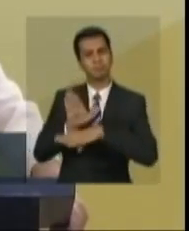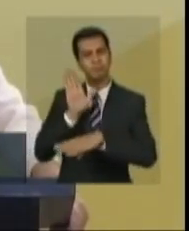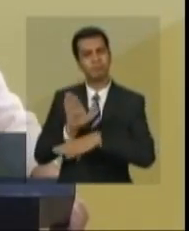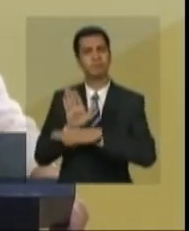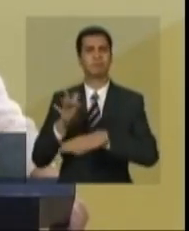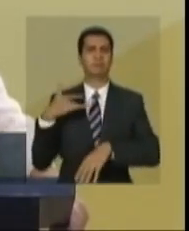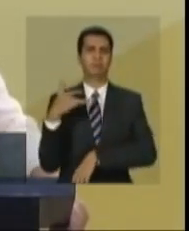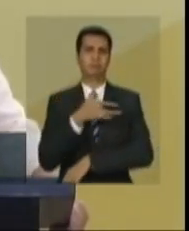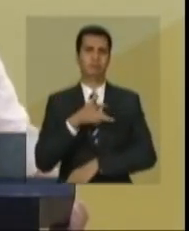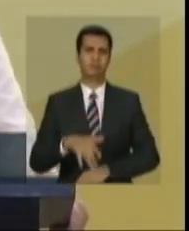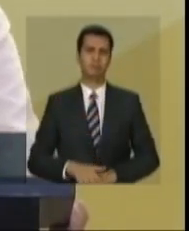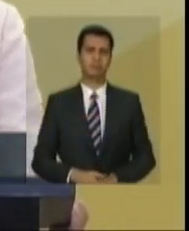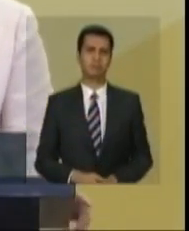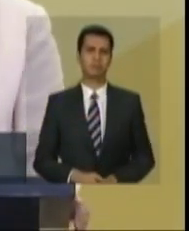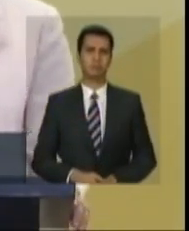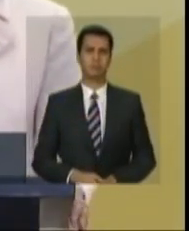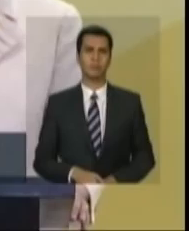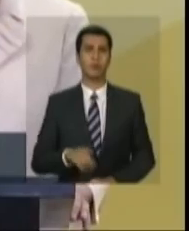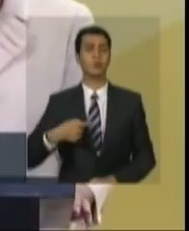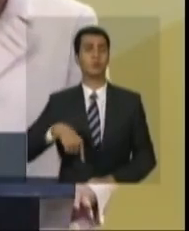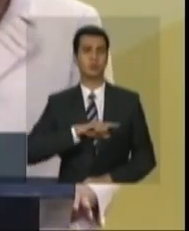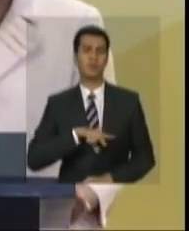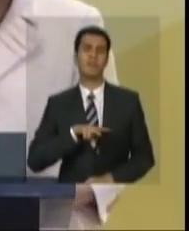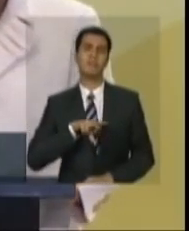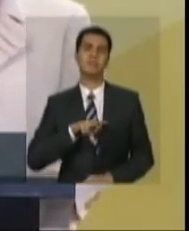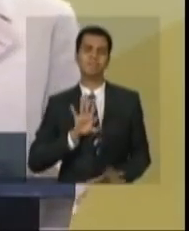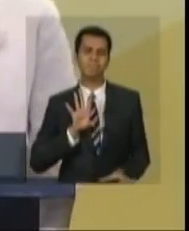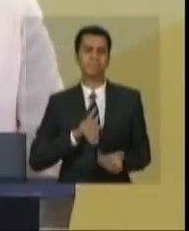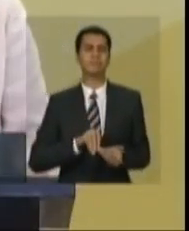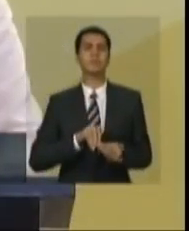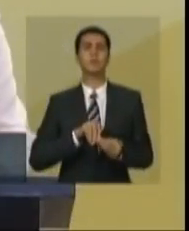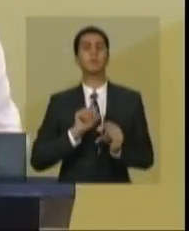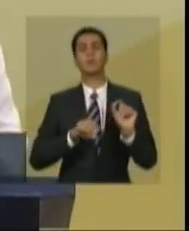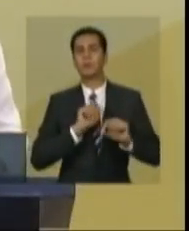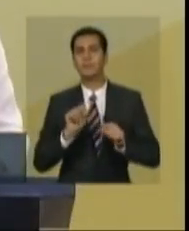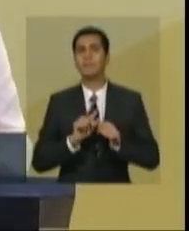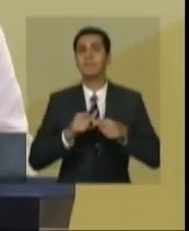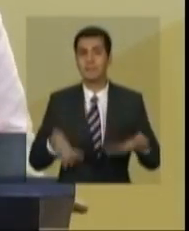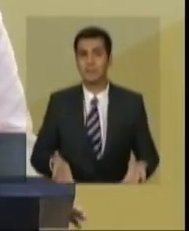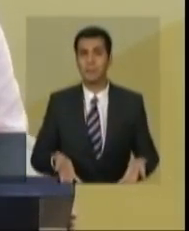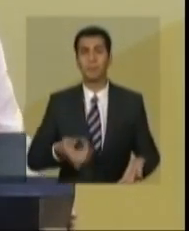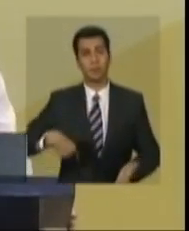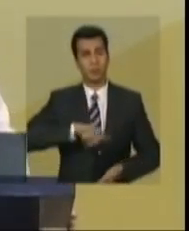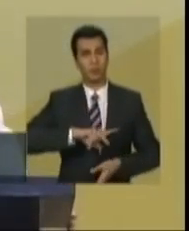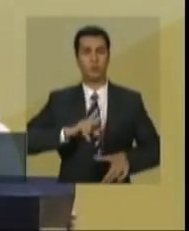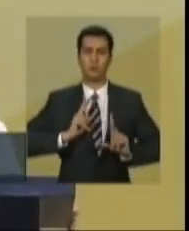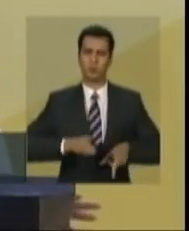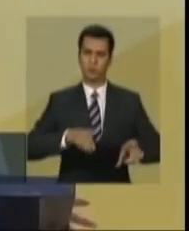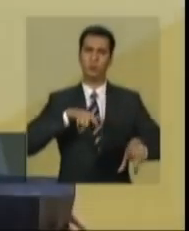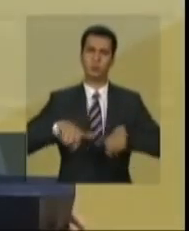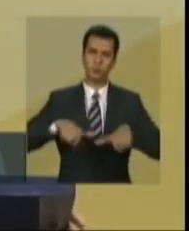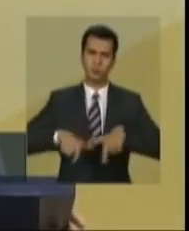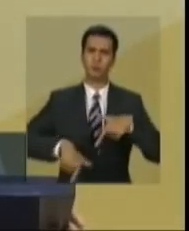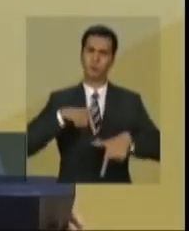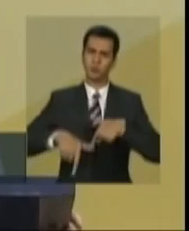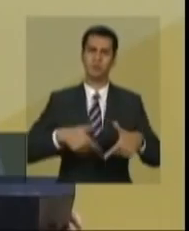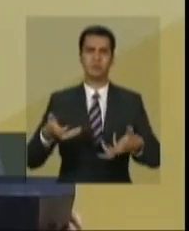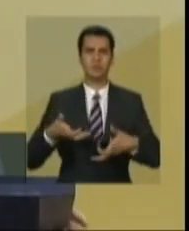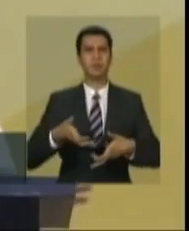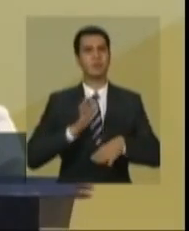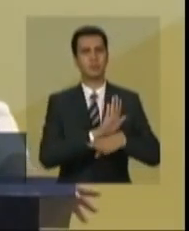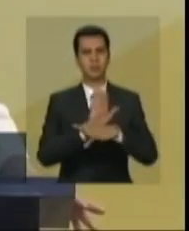saúde. Vamos, em suma, continuar nossa luta em favor de um Brasil cada vez